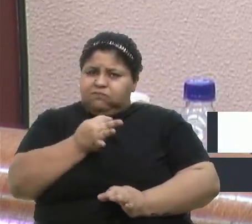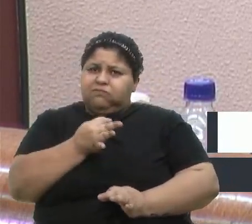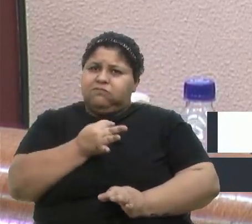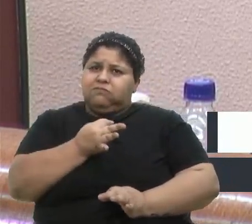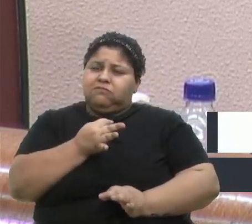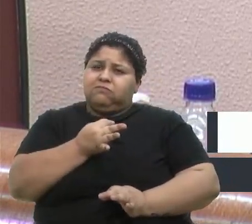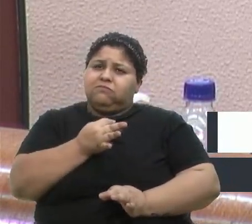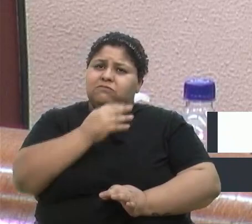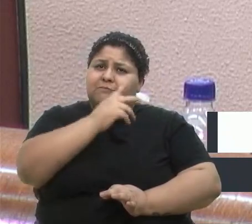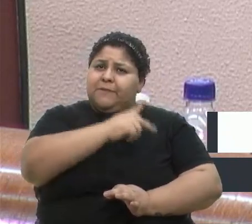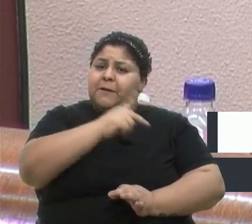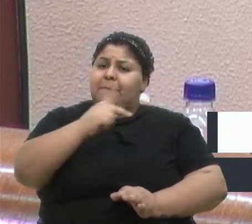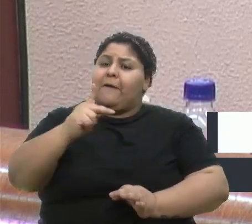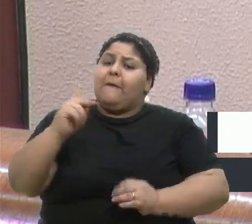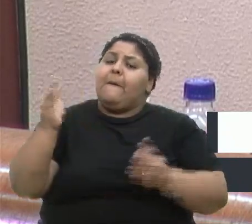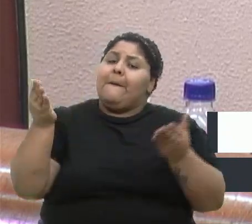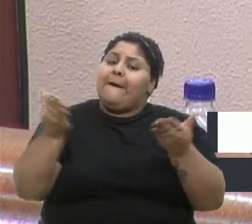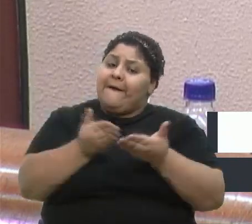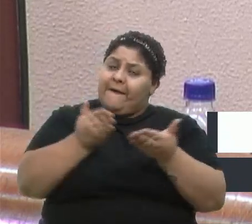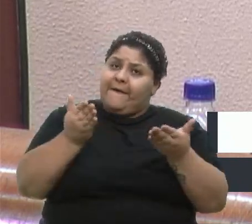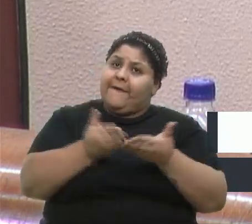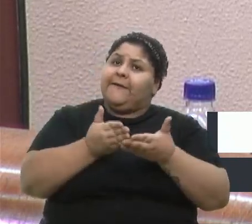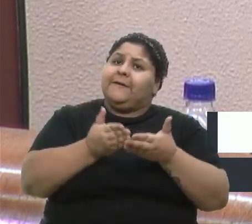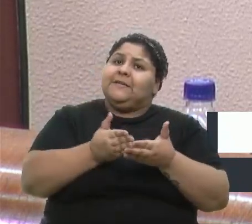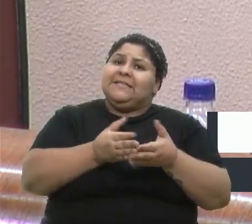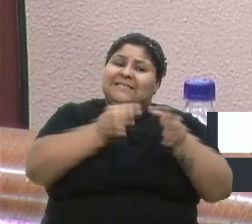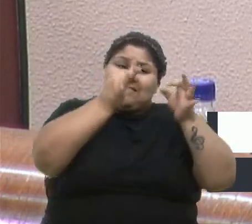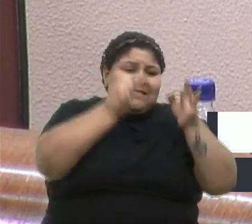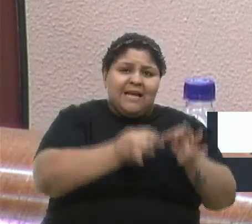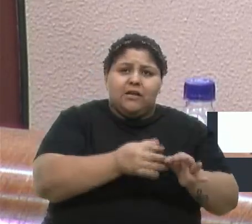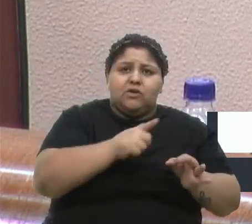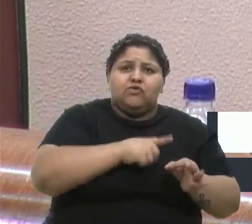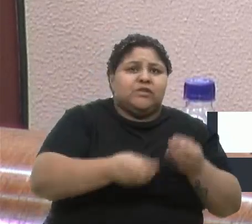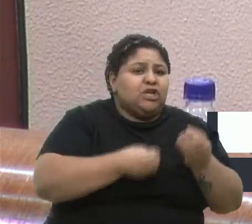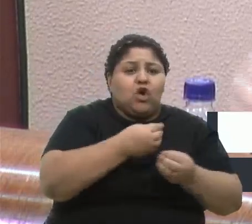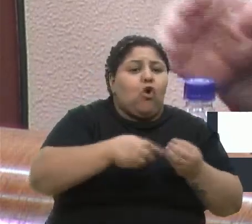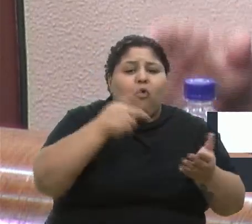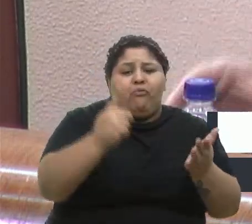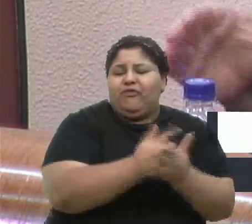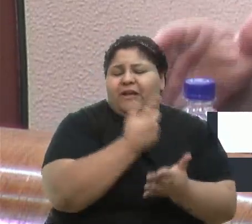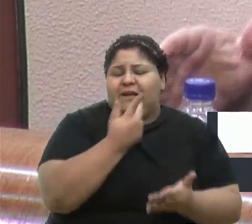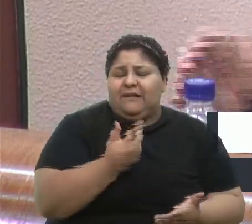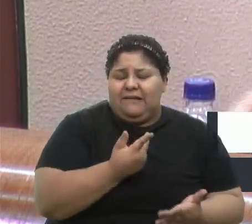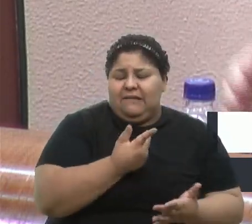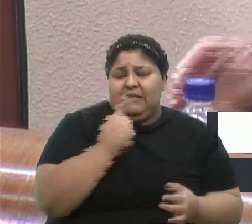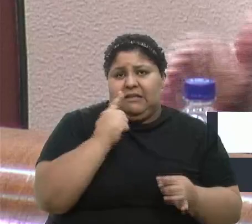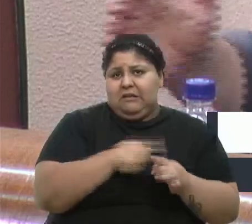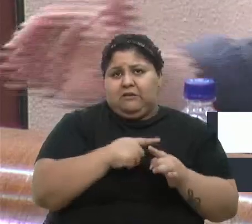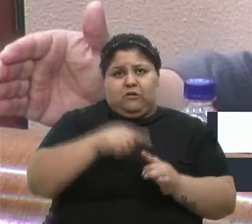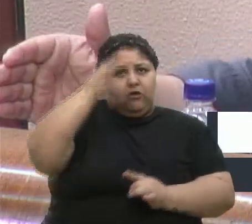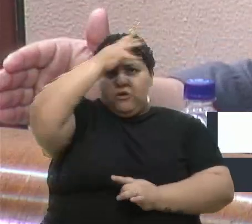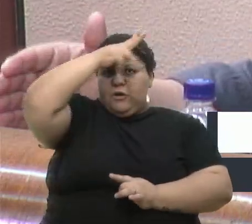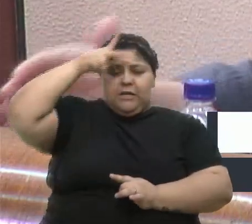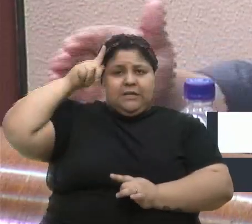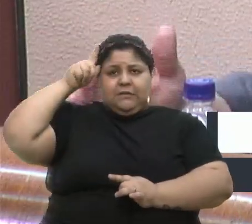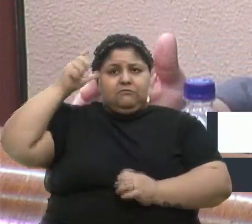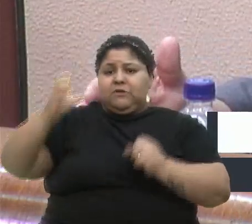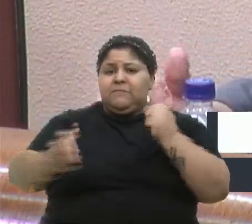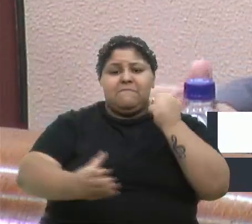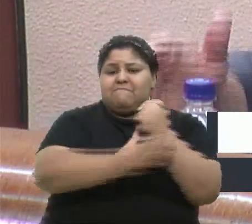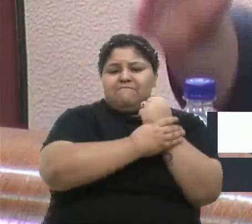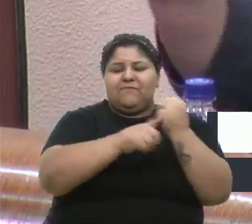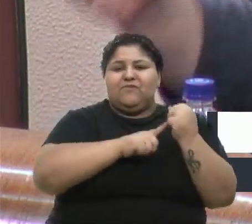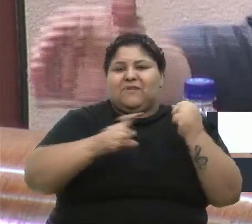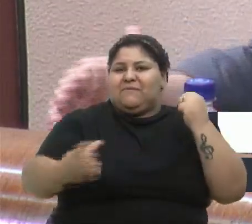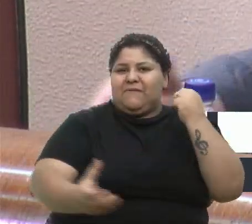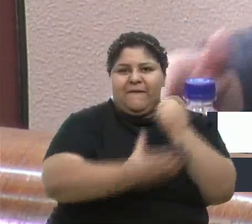as PPPs hoje vai dar certo, não tem como dar errado, porque o município não tem mais condições nenhuma